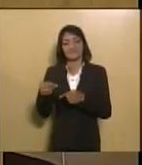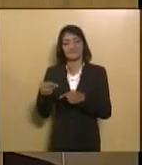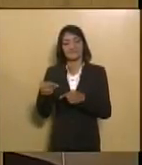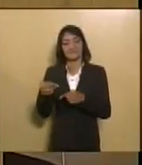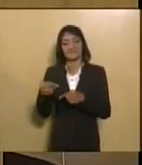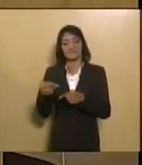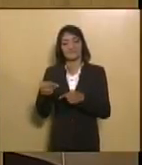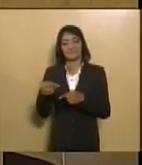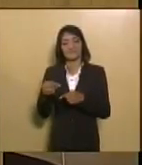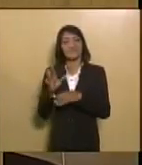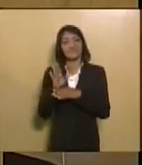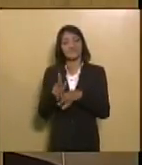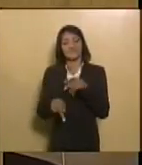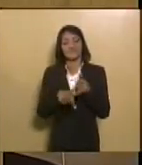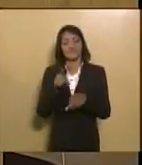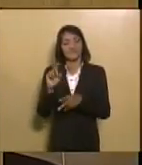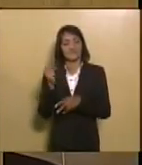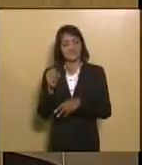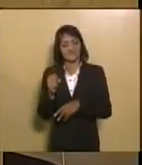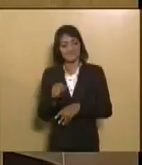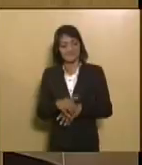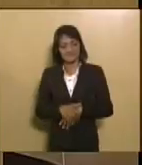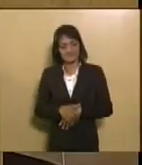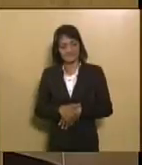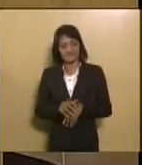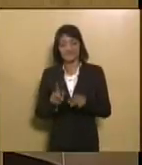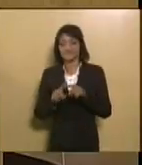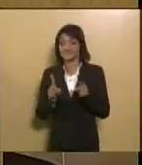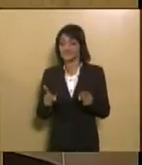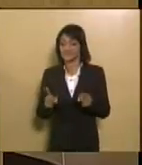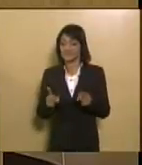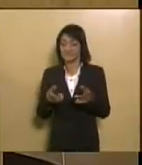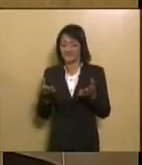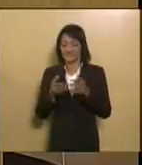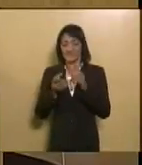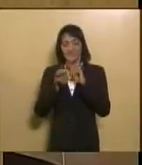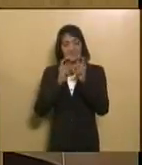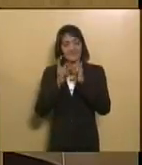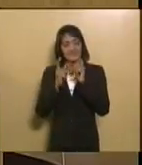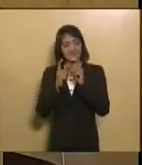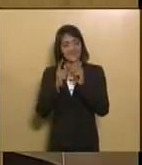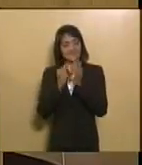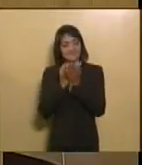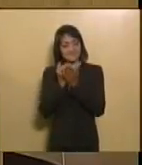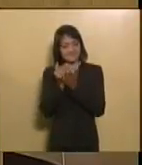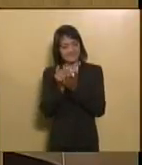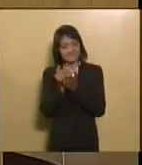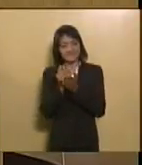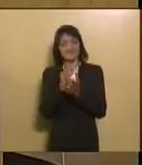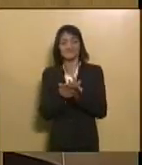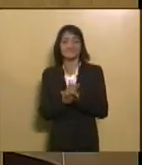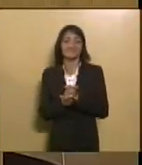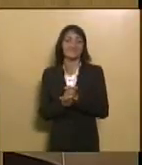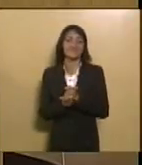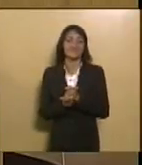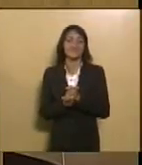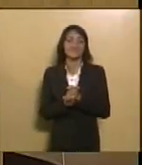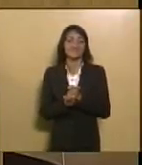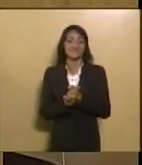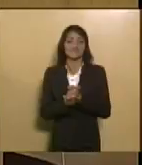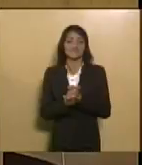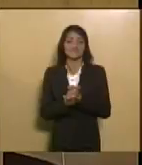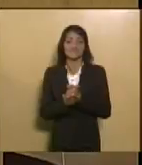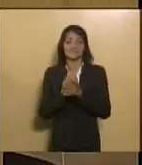de Sergipe. Mas eu ocupo o primeiro expediente no dia de hoje